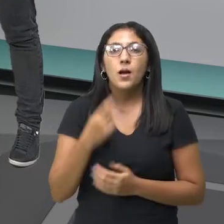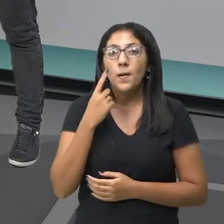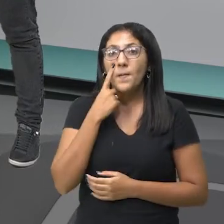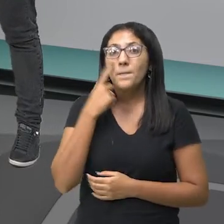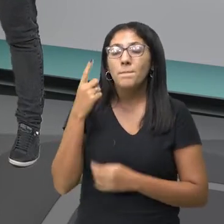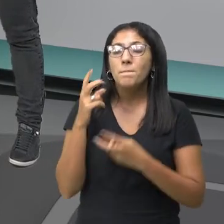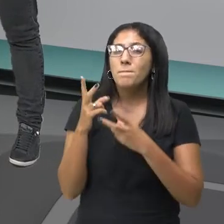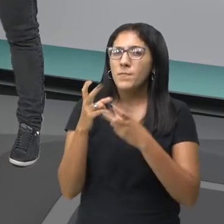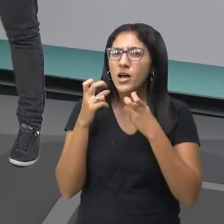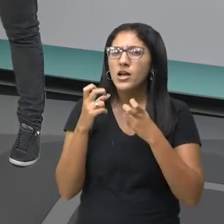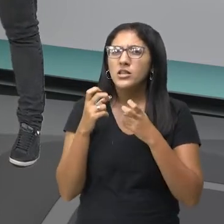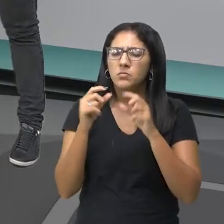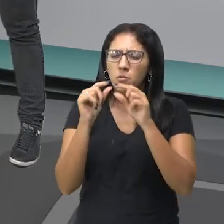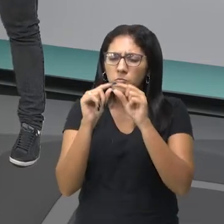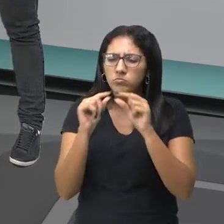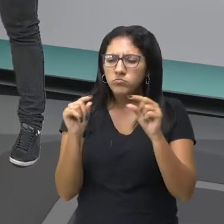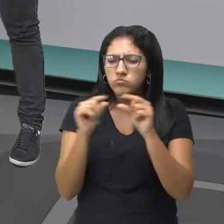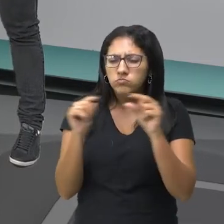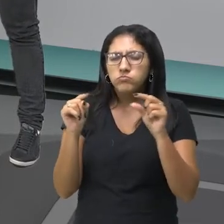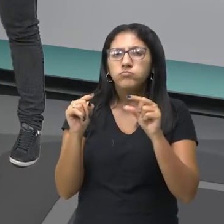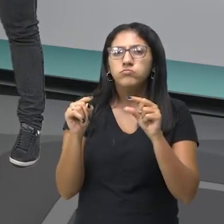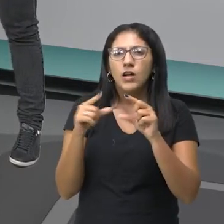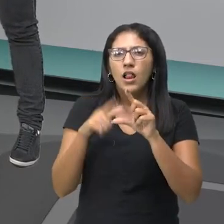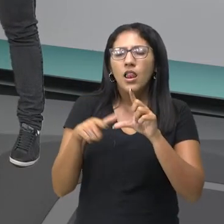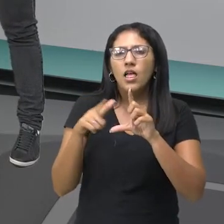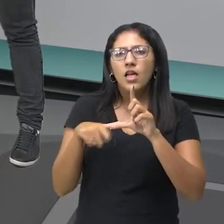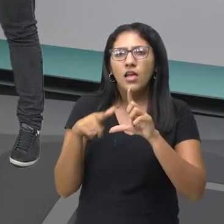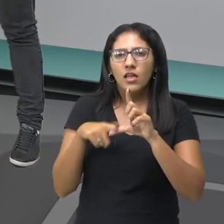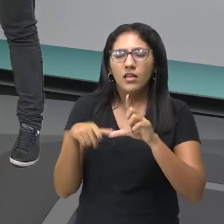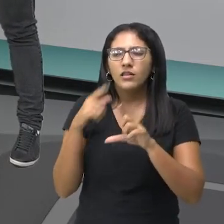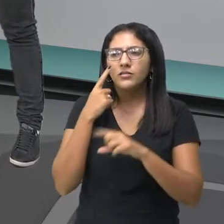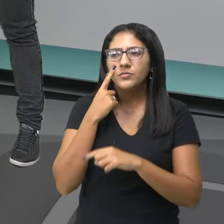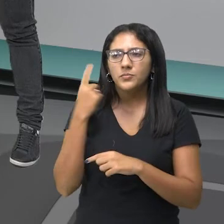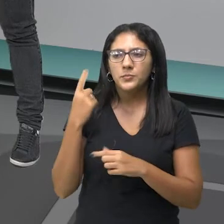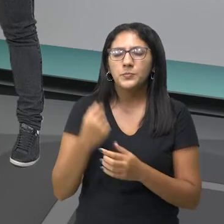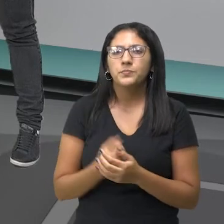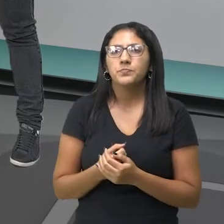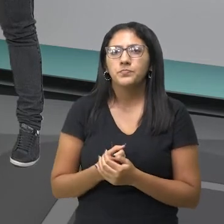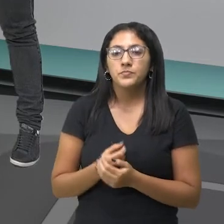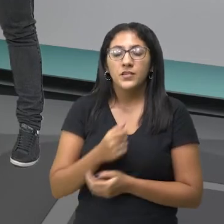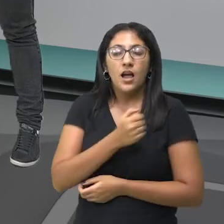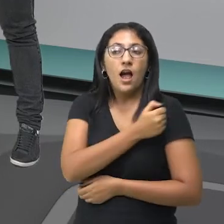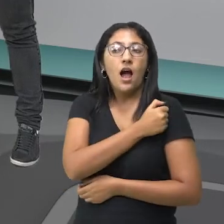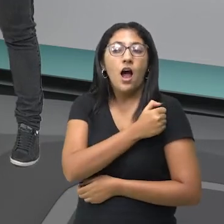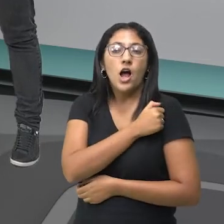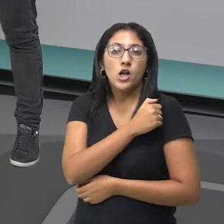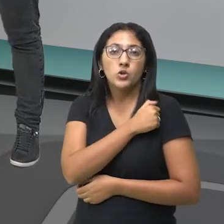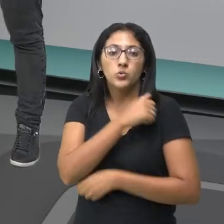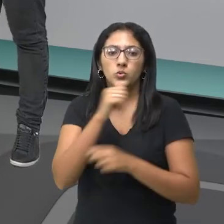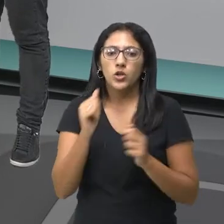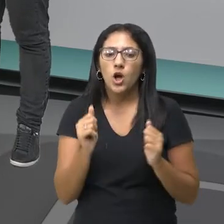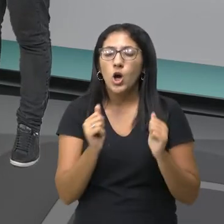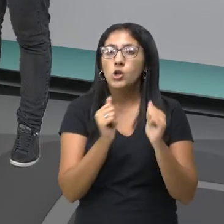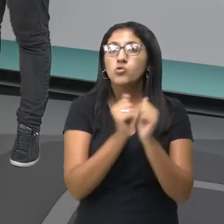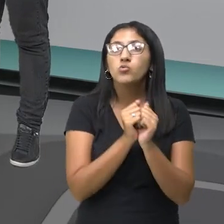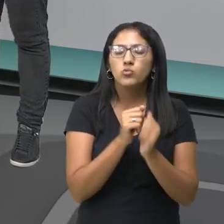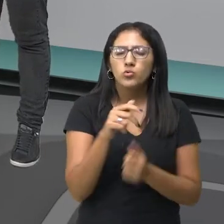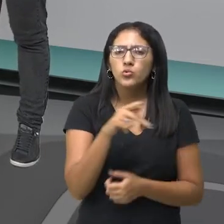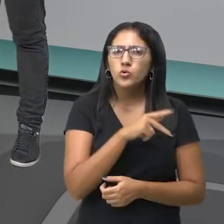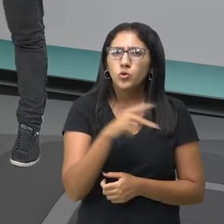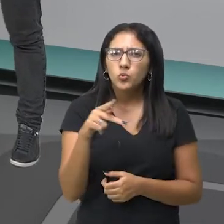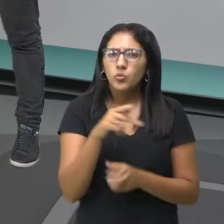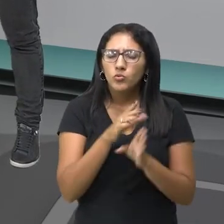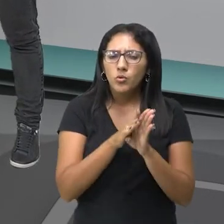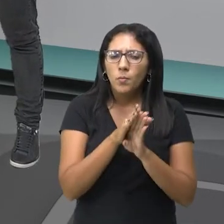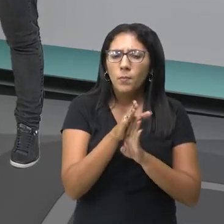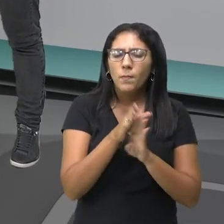da imagem também traz informações. Olha só. Kathleen Sabrina e seu professor orientador